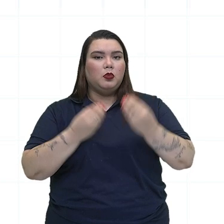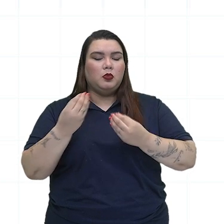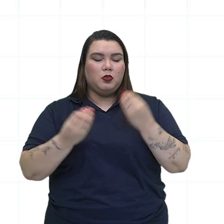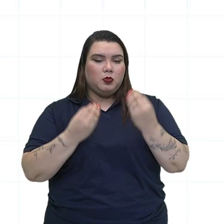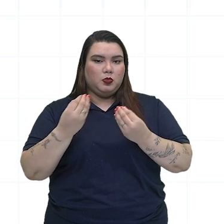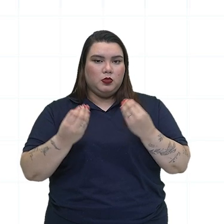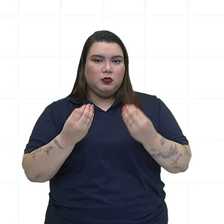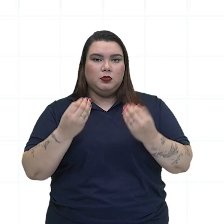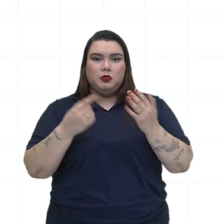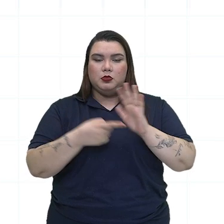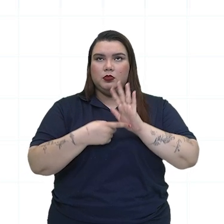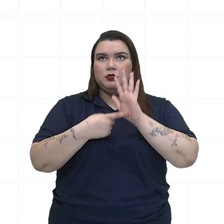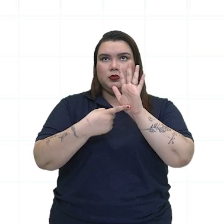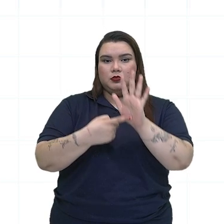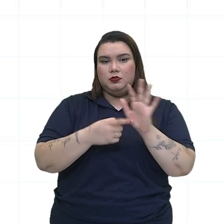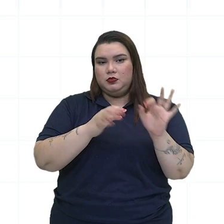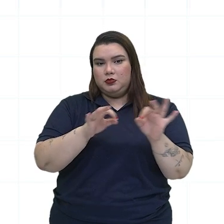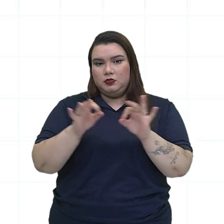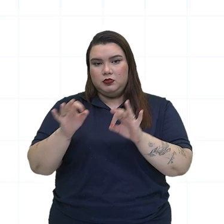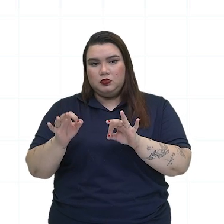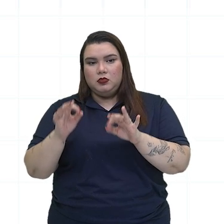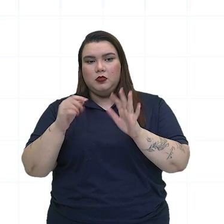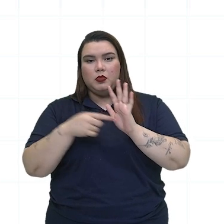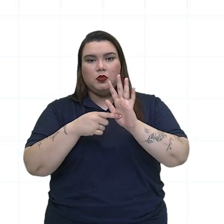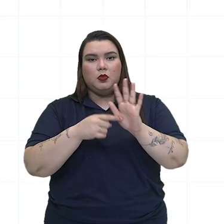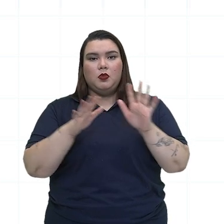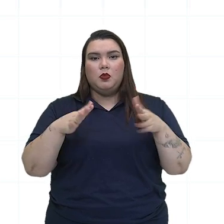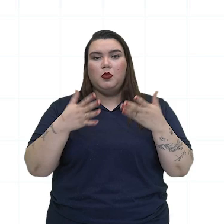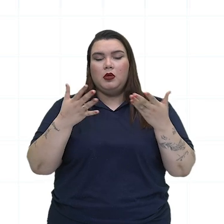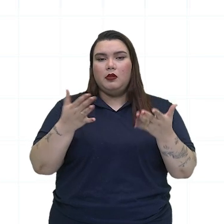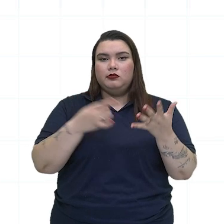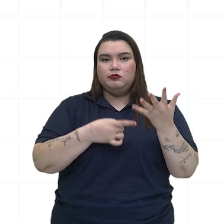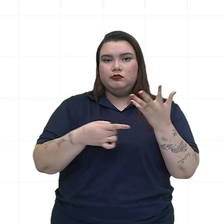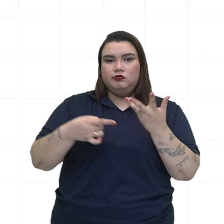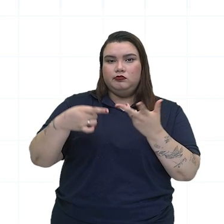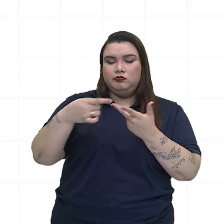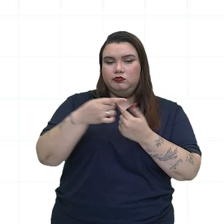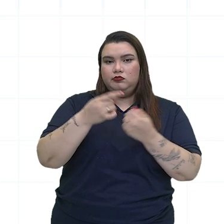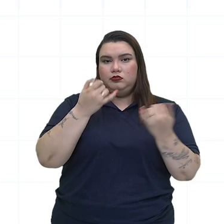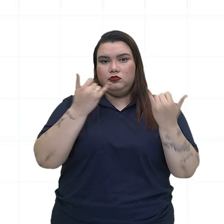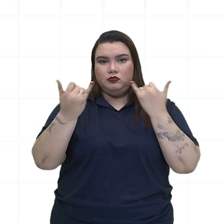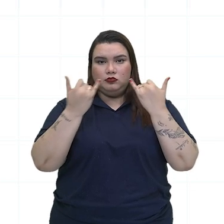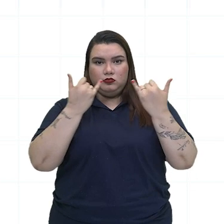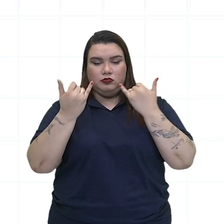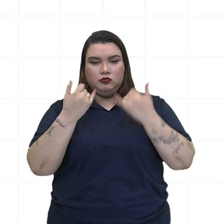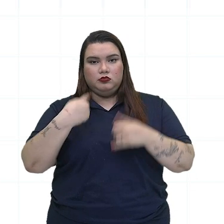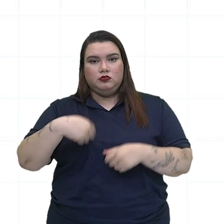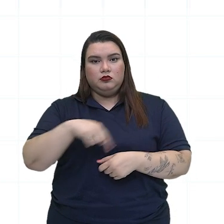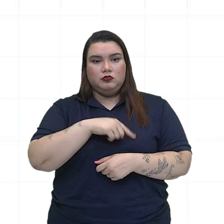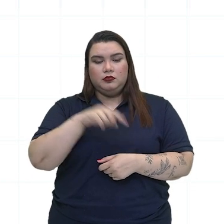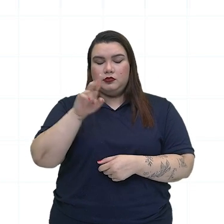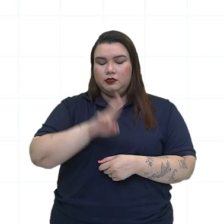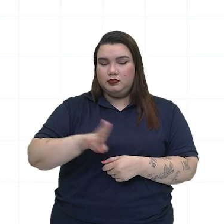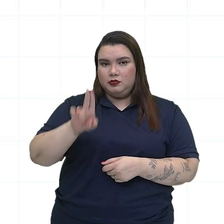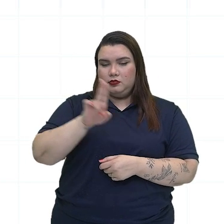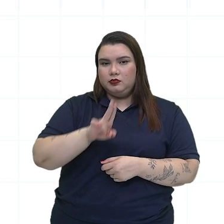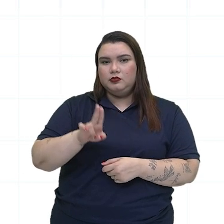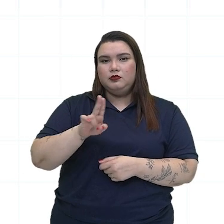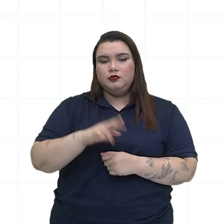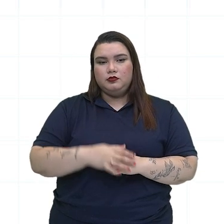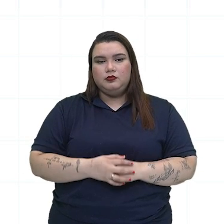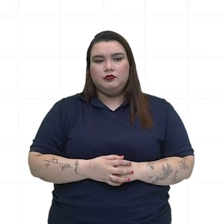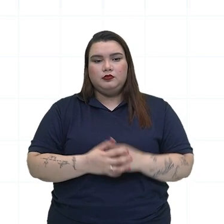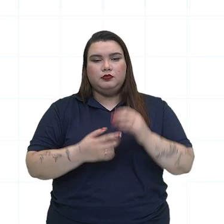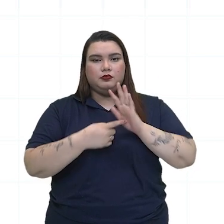essas informações. Vamos ver quais são elas, quais são essas informações que nós utilizamos. Ali na frente